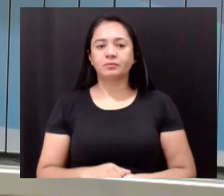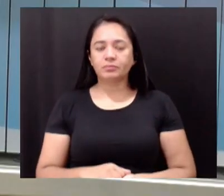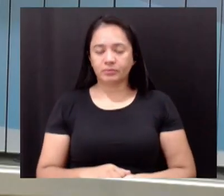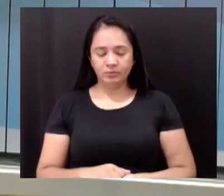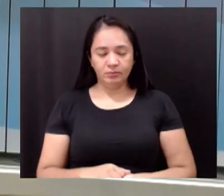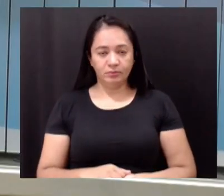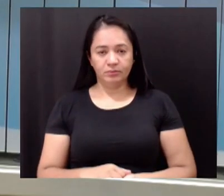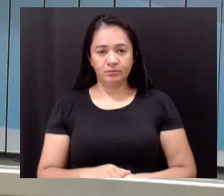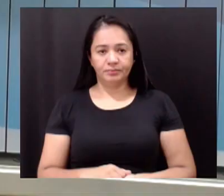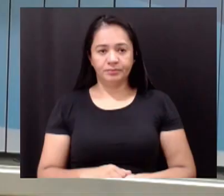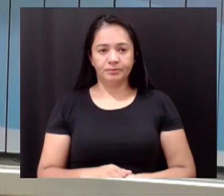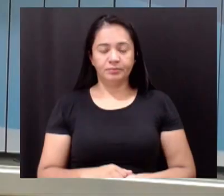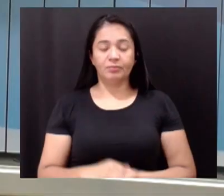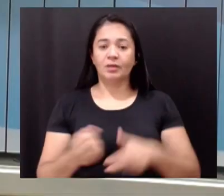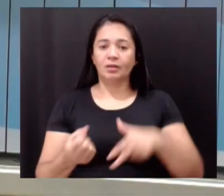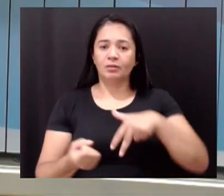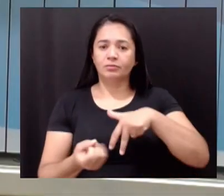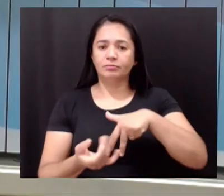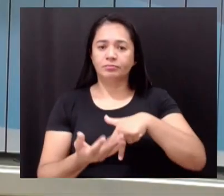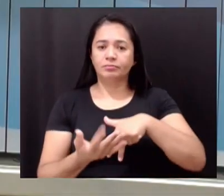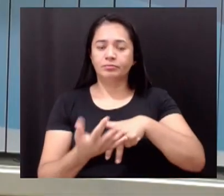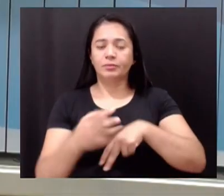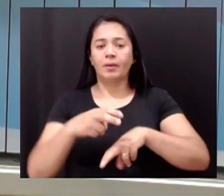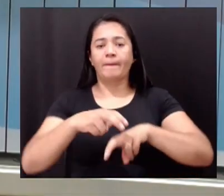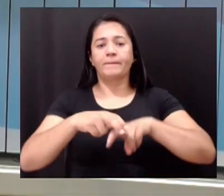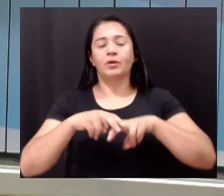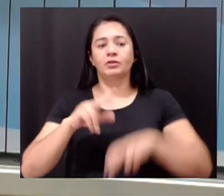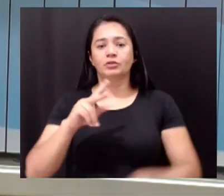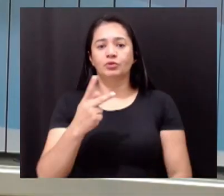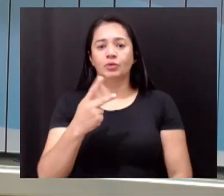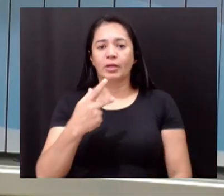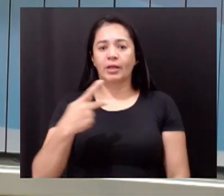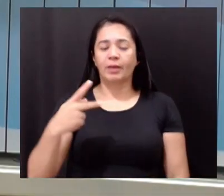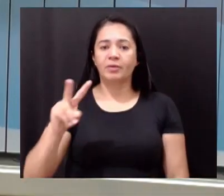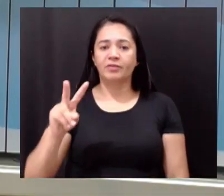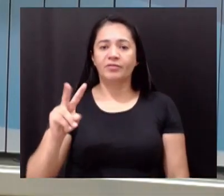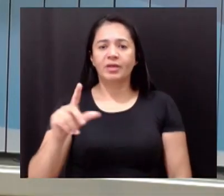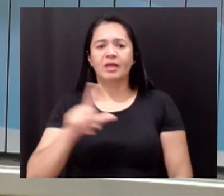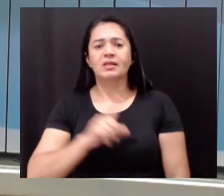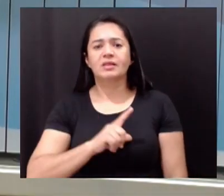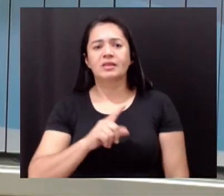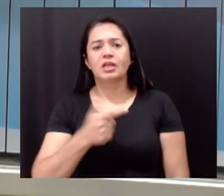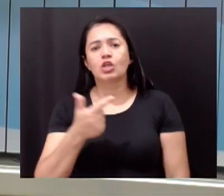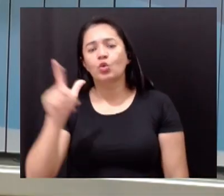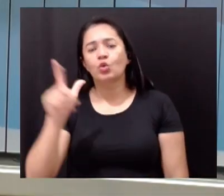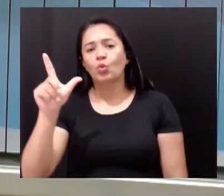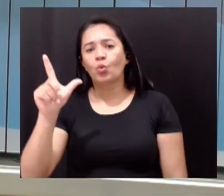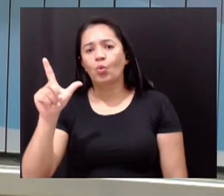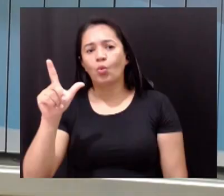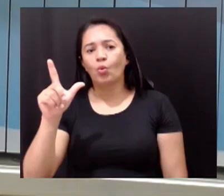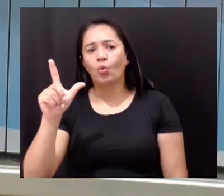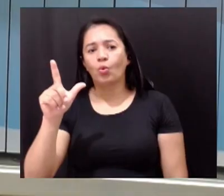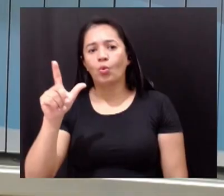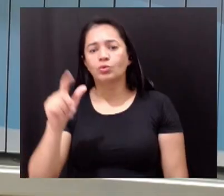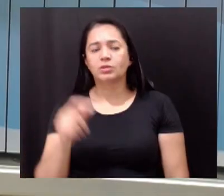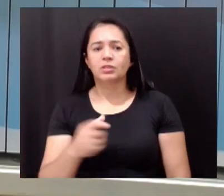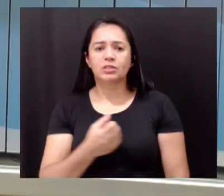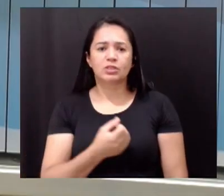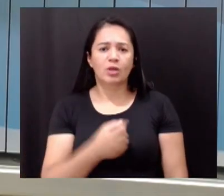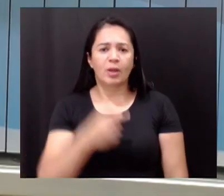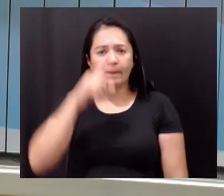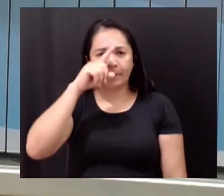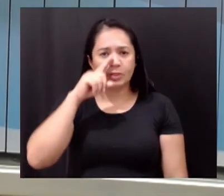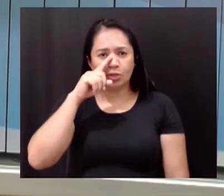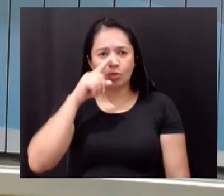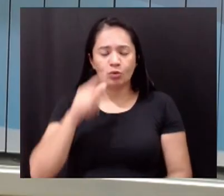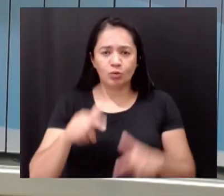infecção pelo HPV, há outros fatores que podem aumentar o risco da mulher desenvolver o câncer do colo de útero?